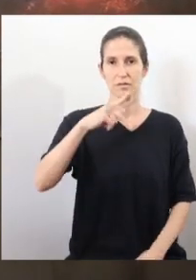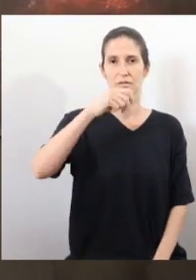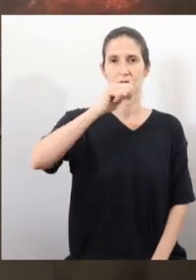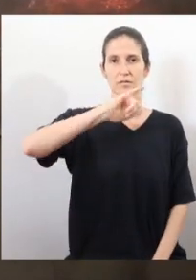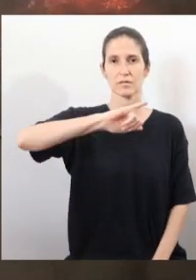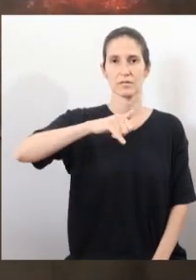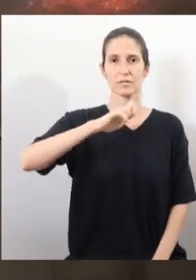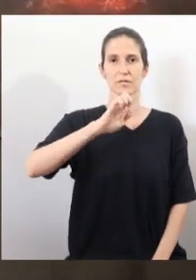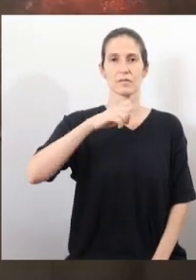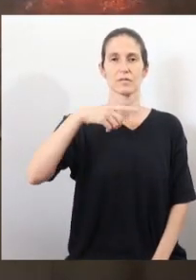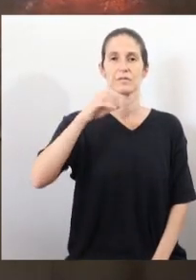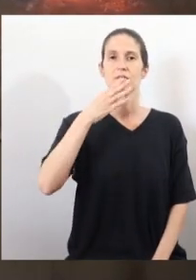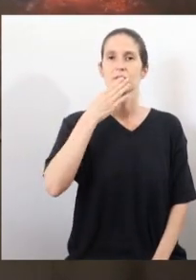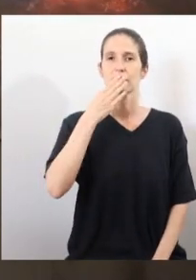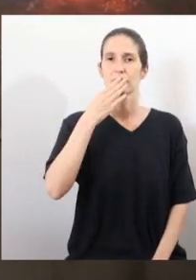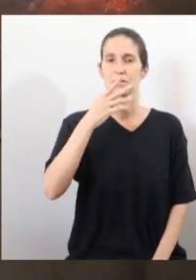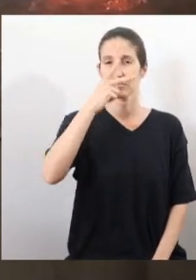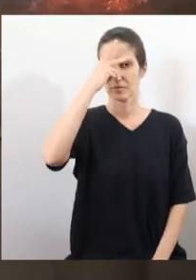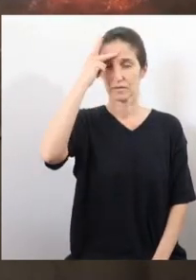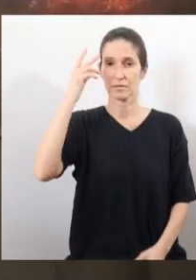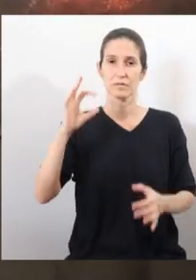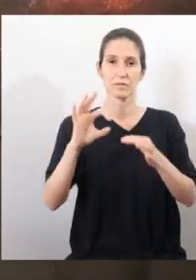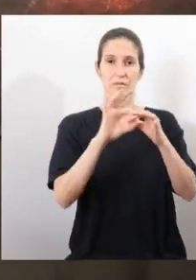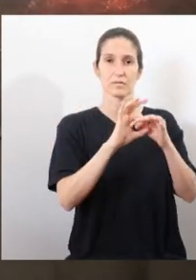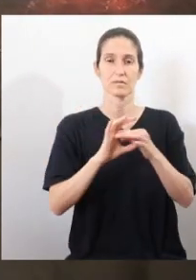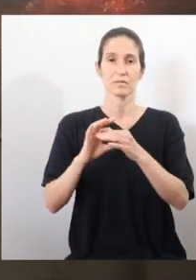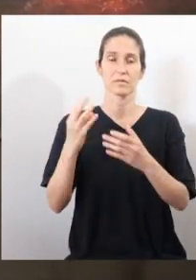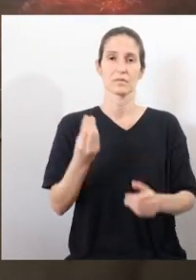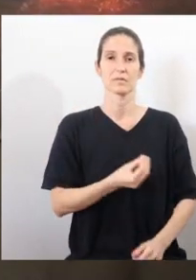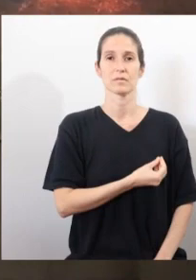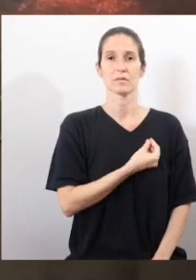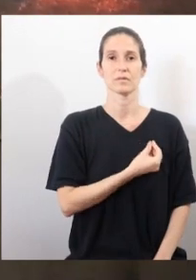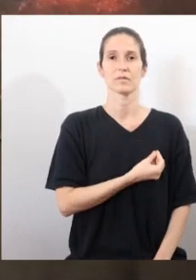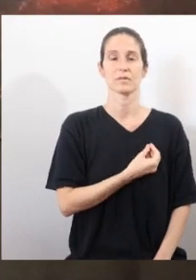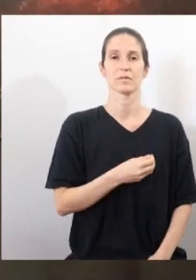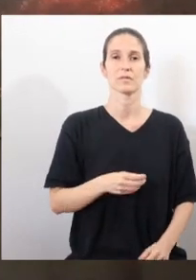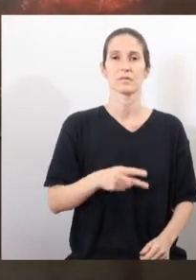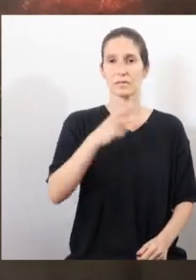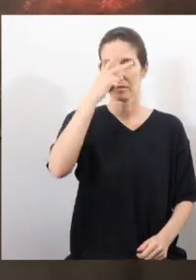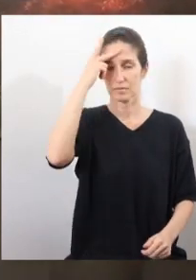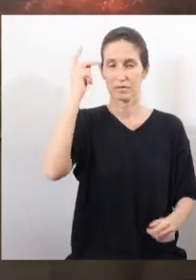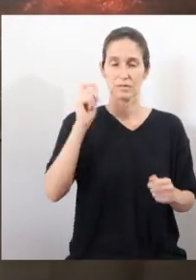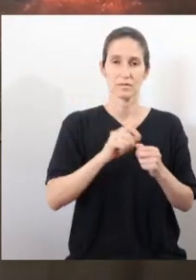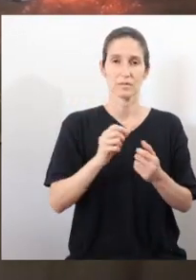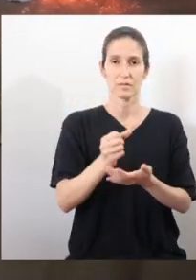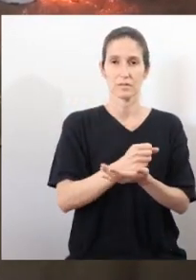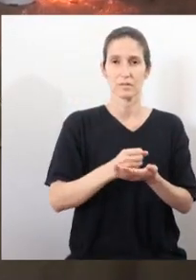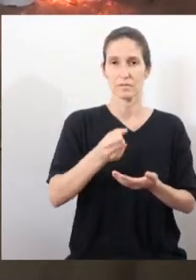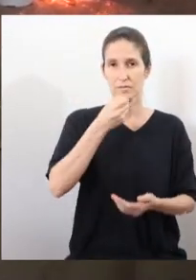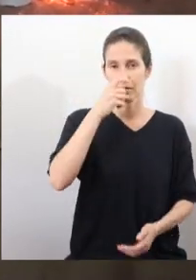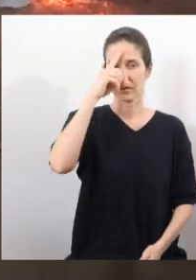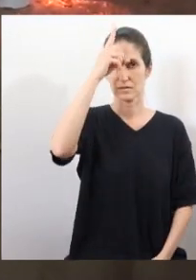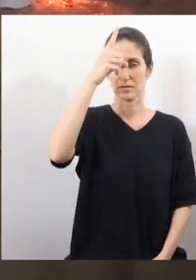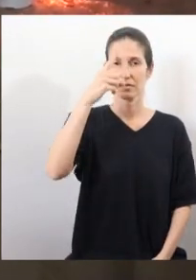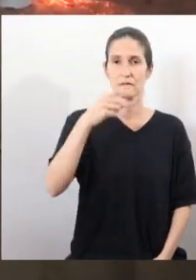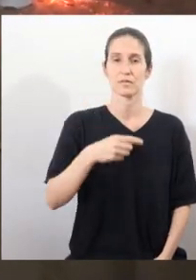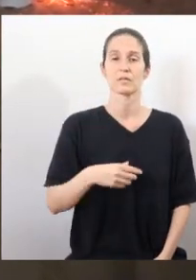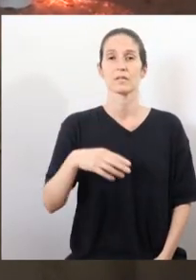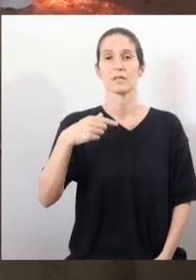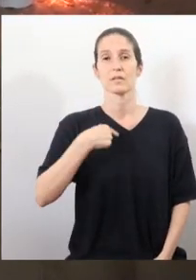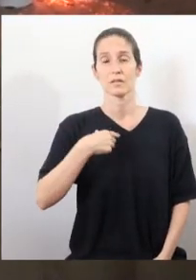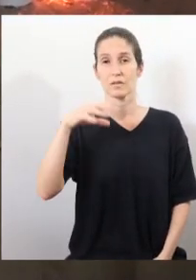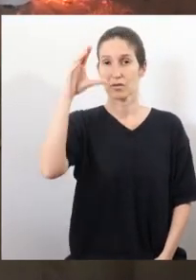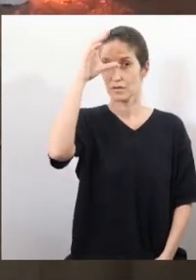pajés, pessoas ligadas à vida, onde os raizeiros que